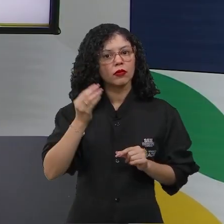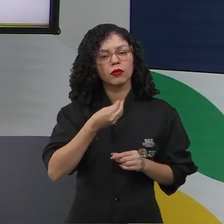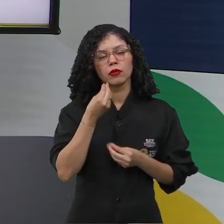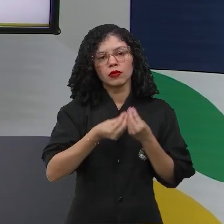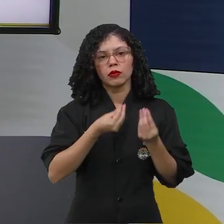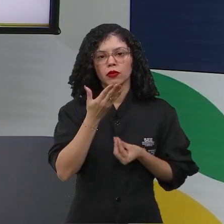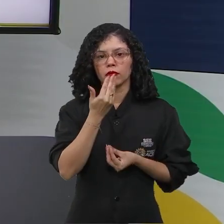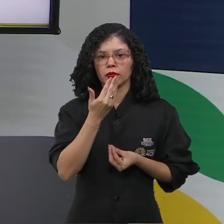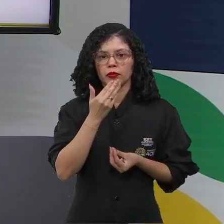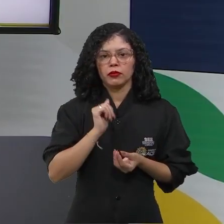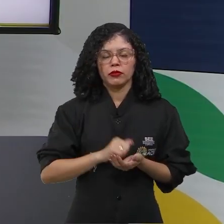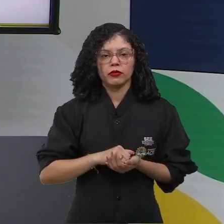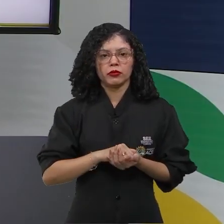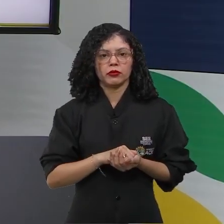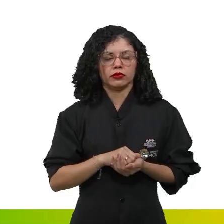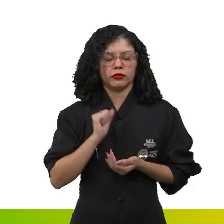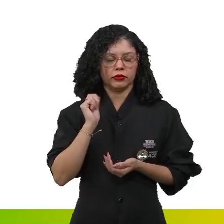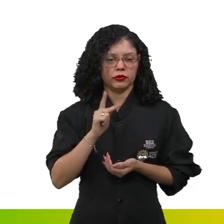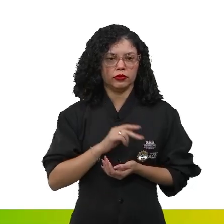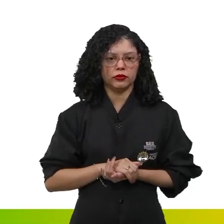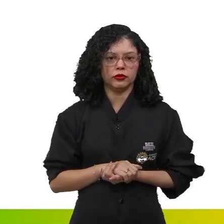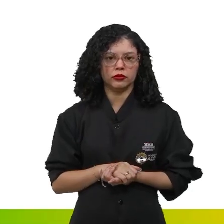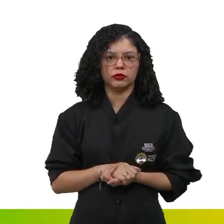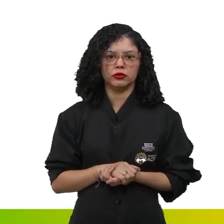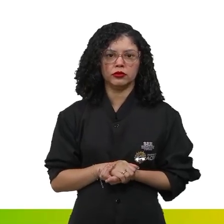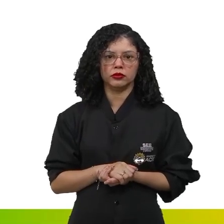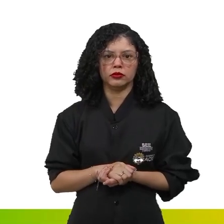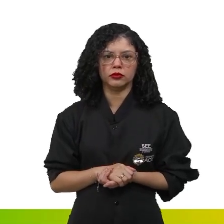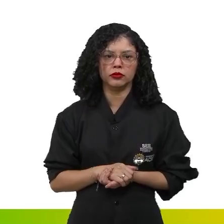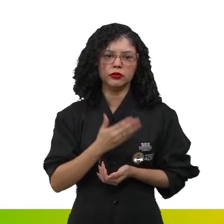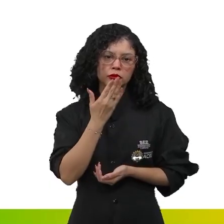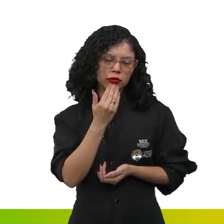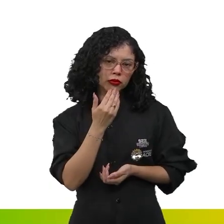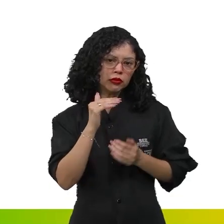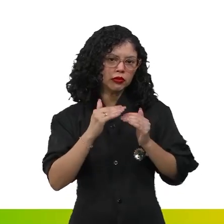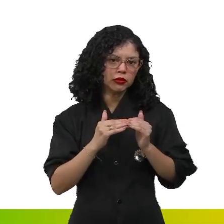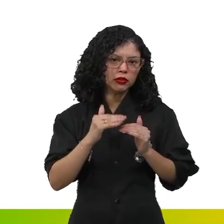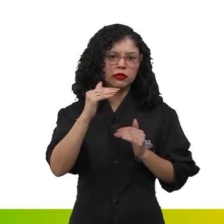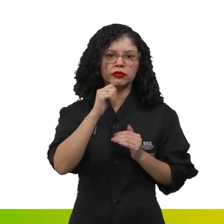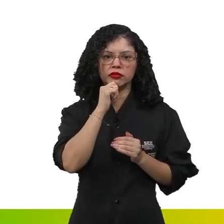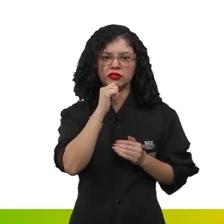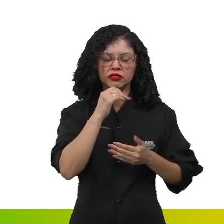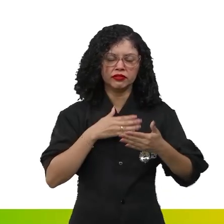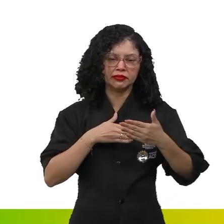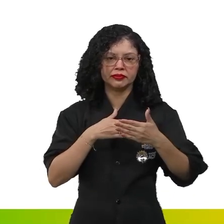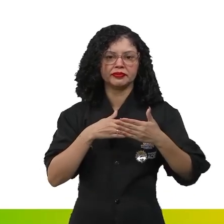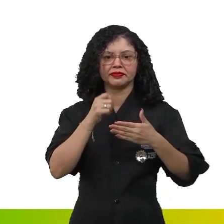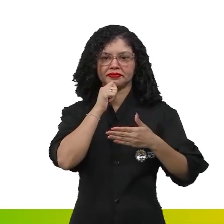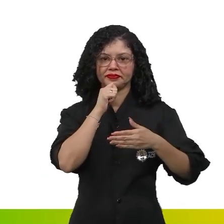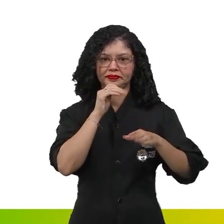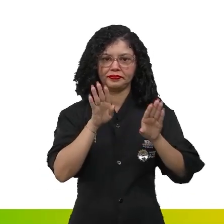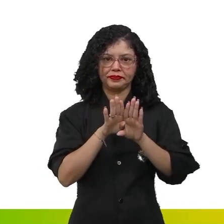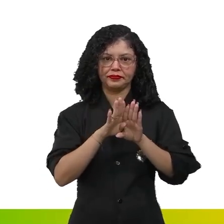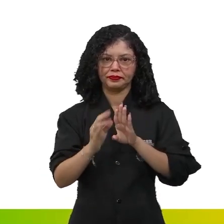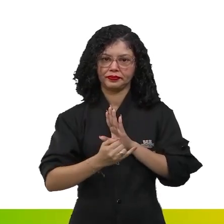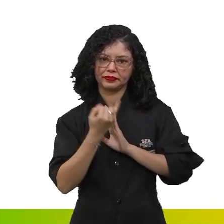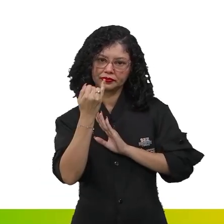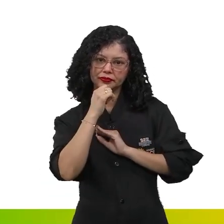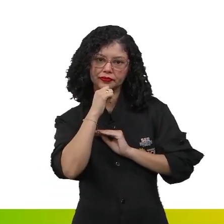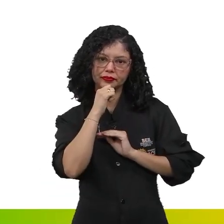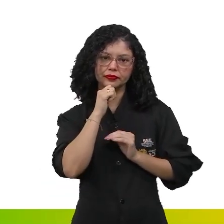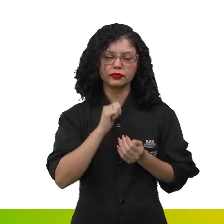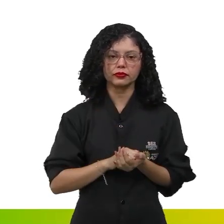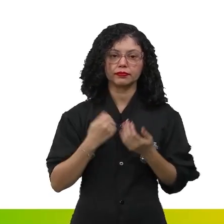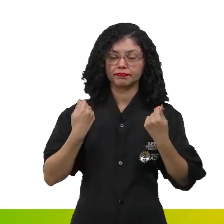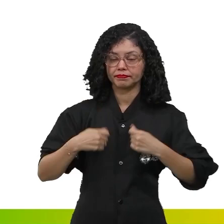para entender quem é aquele indivíduo, ok? Vamos seguindo. Comer bem vai além de dietas restritivas. É essencial compreender